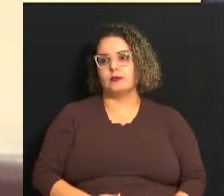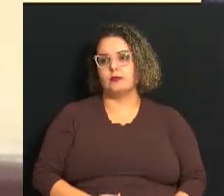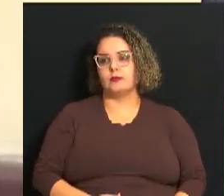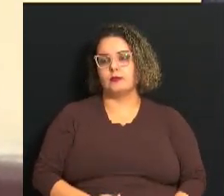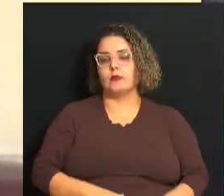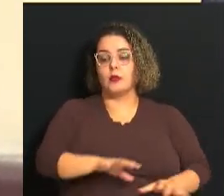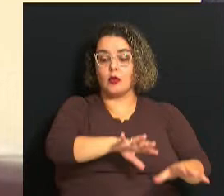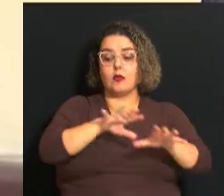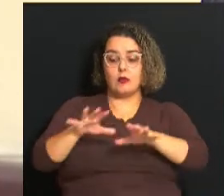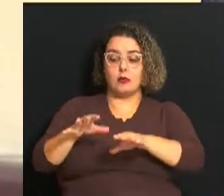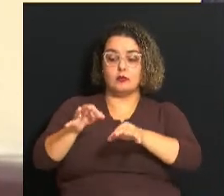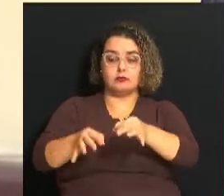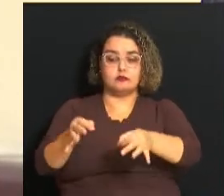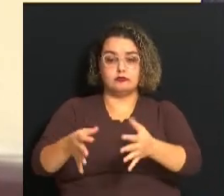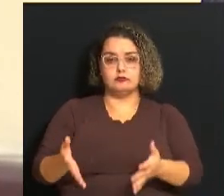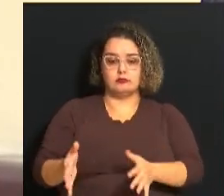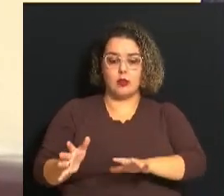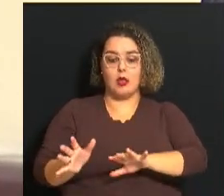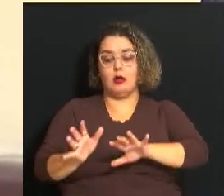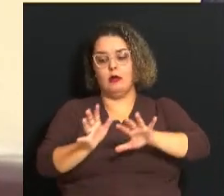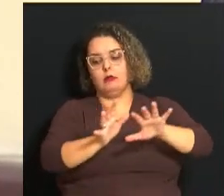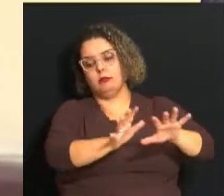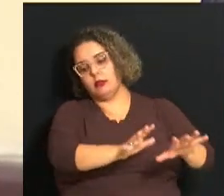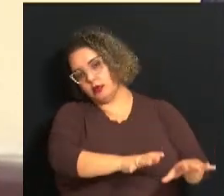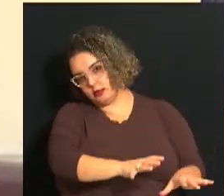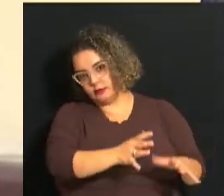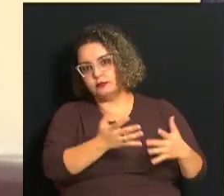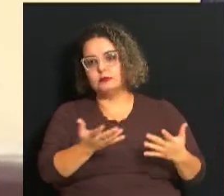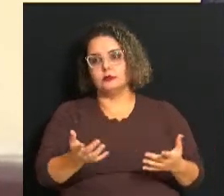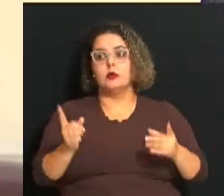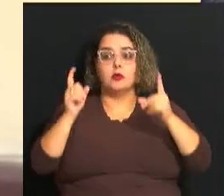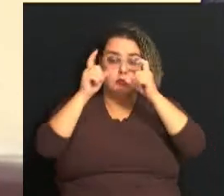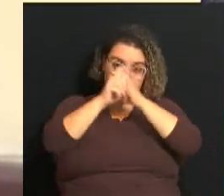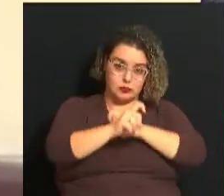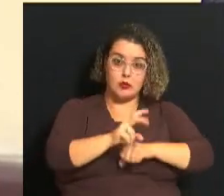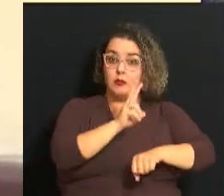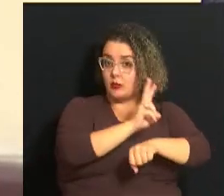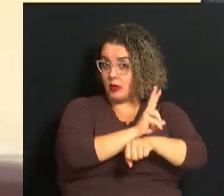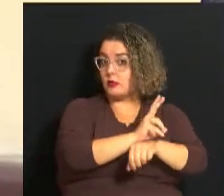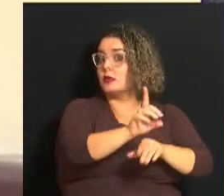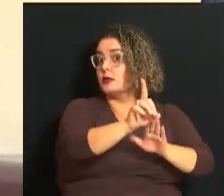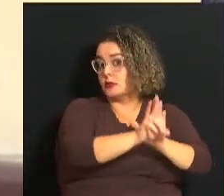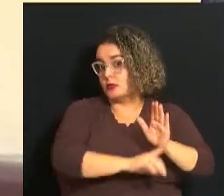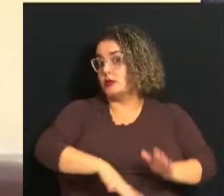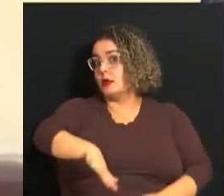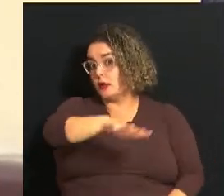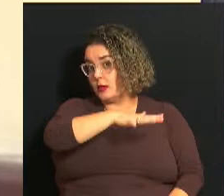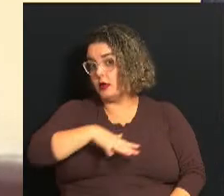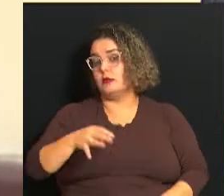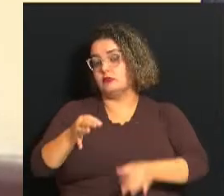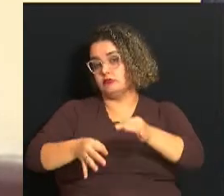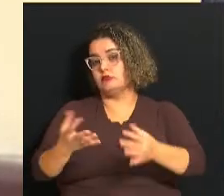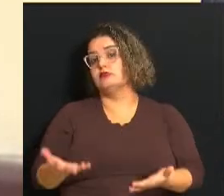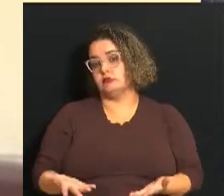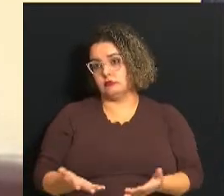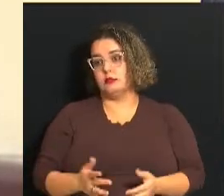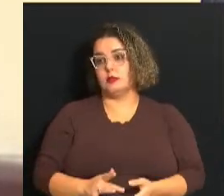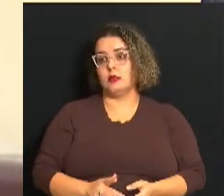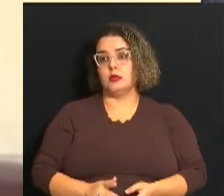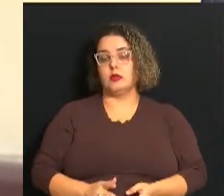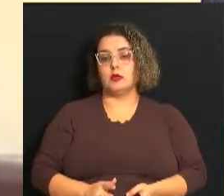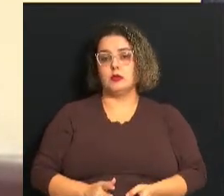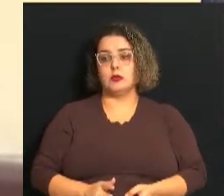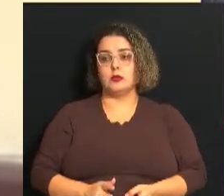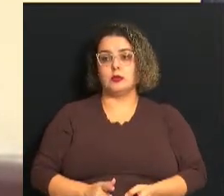risco é a gente tem uma dificuldade também de proteger-se direito na esfera jurídica na Esfera judicial porque